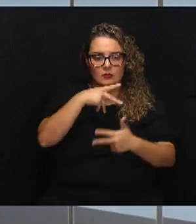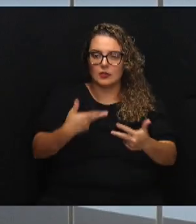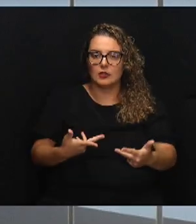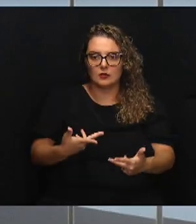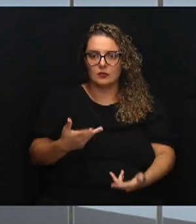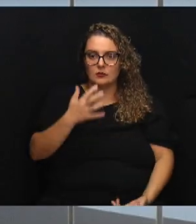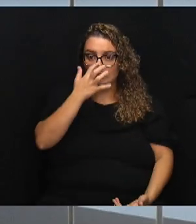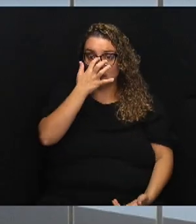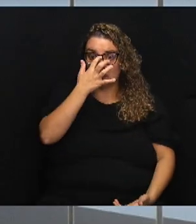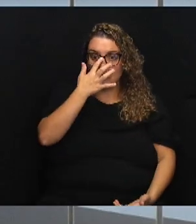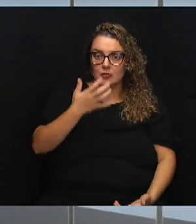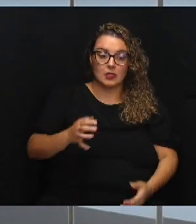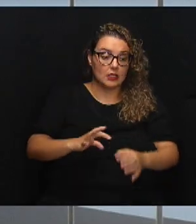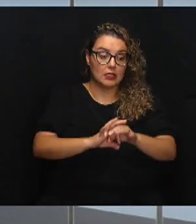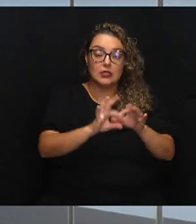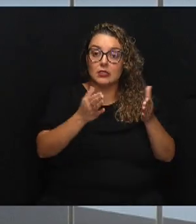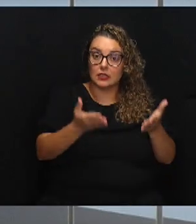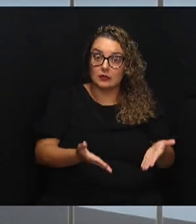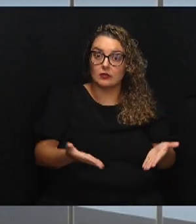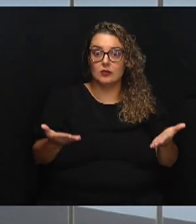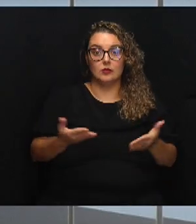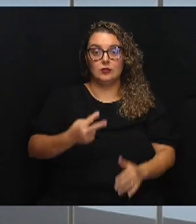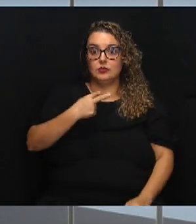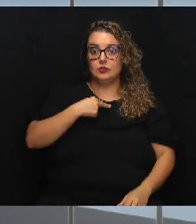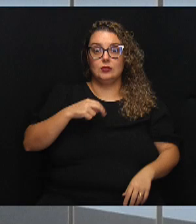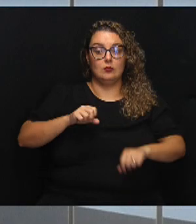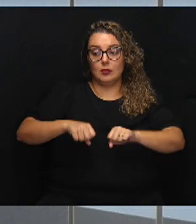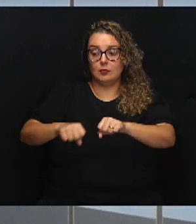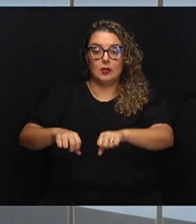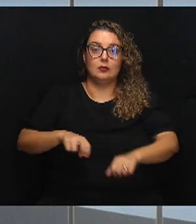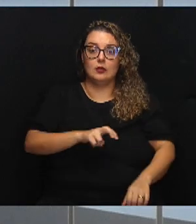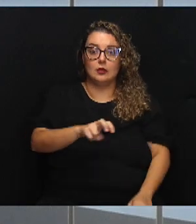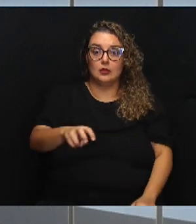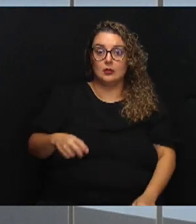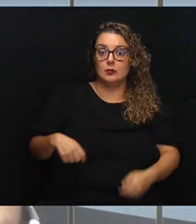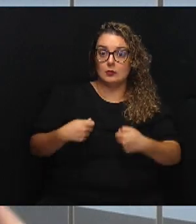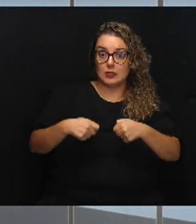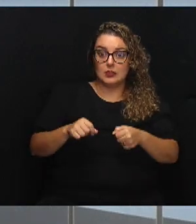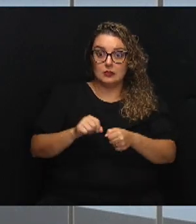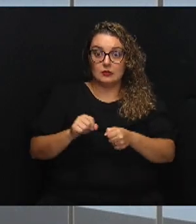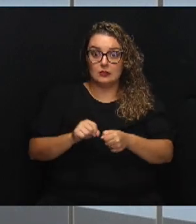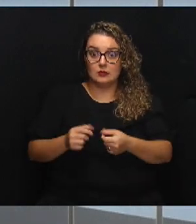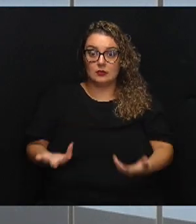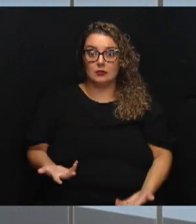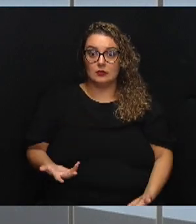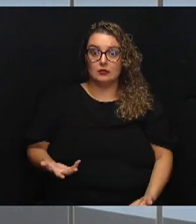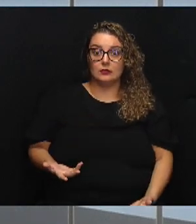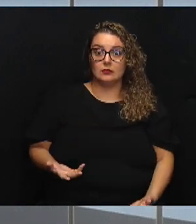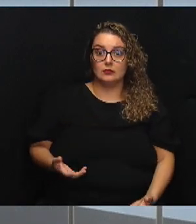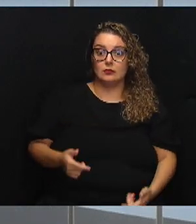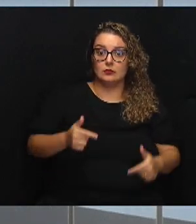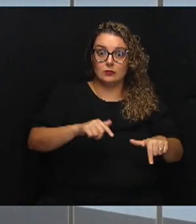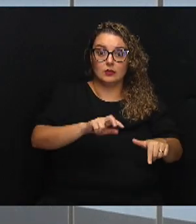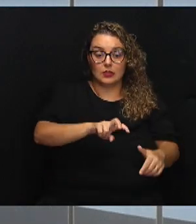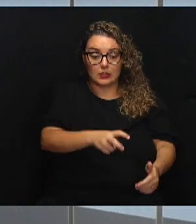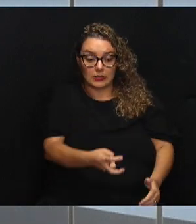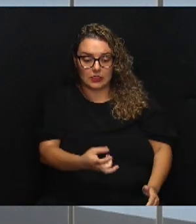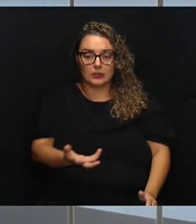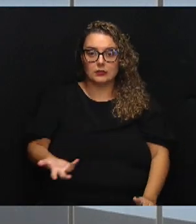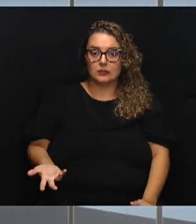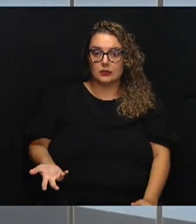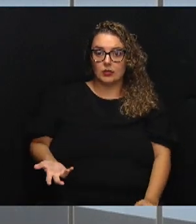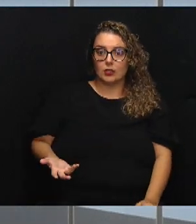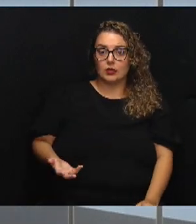senhora tirou, ele era livre, e hoje ele não pode correr, não pode andar, ele tem que fazer as necessidades dele aonde ele deita. Provavelmente ele não